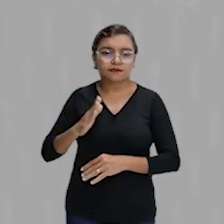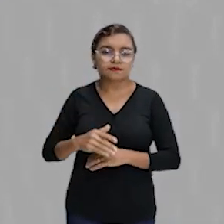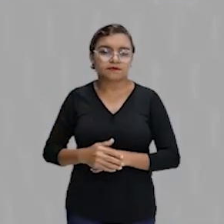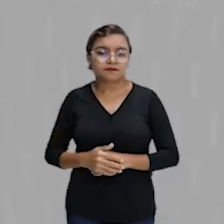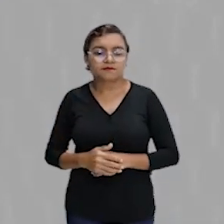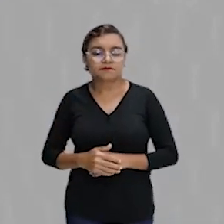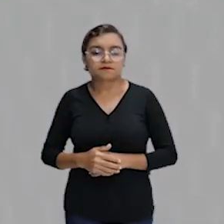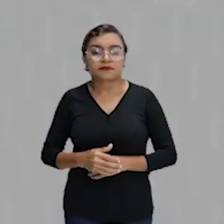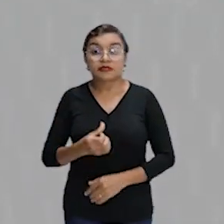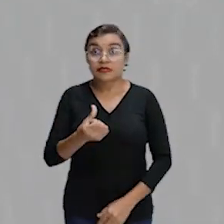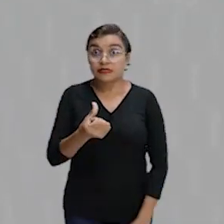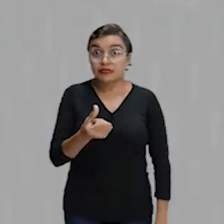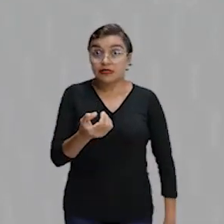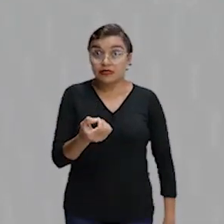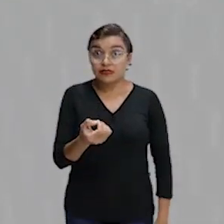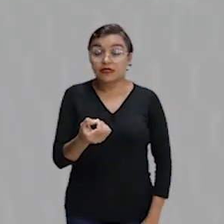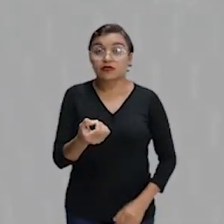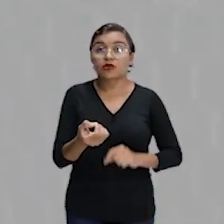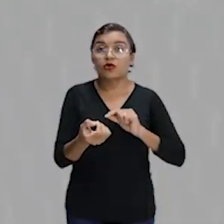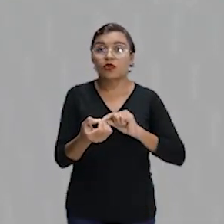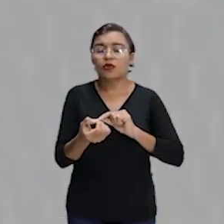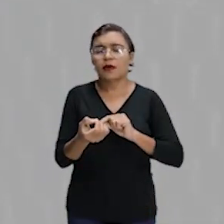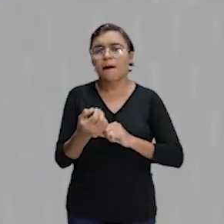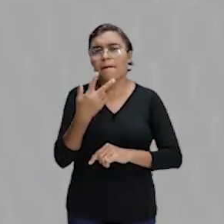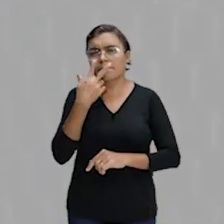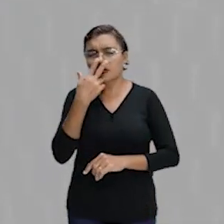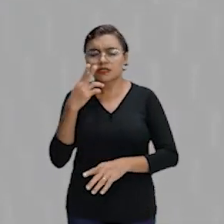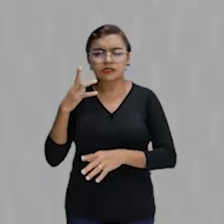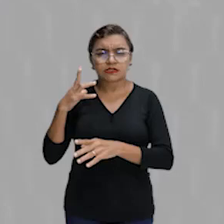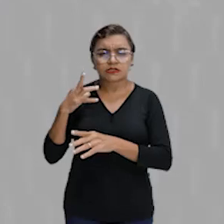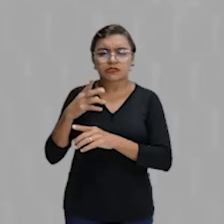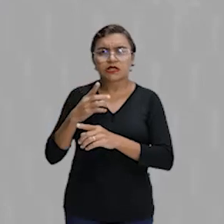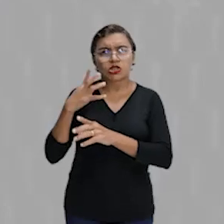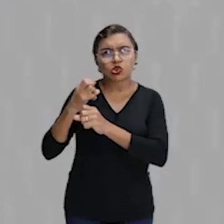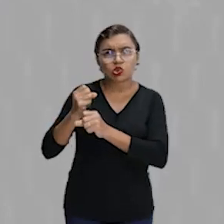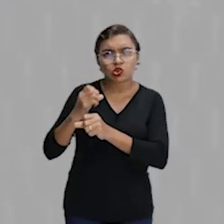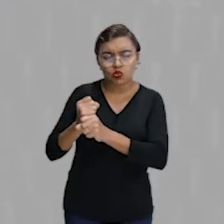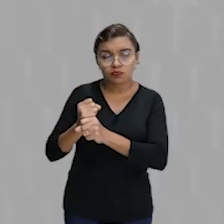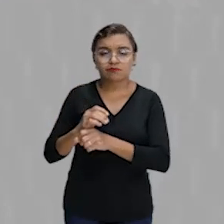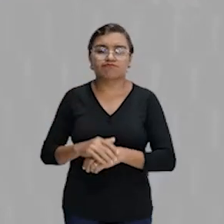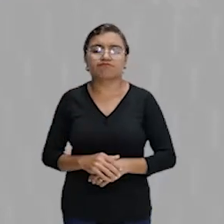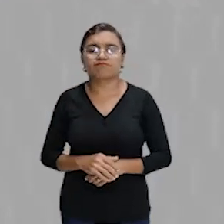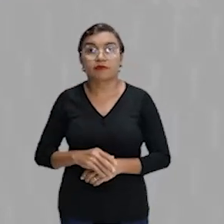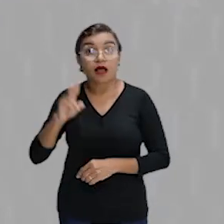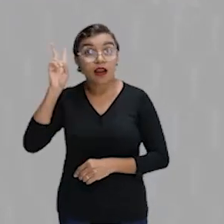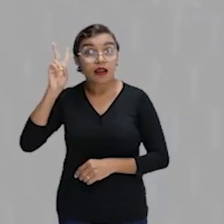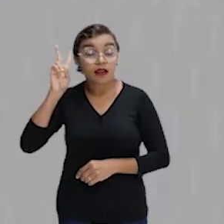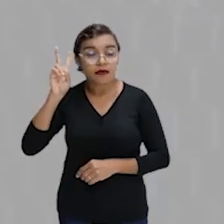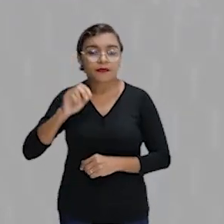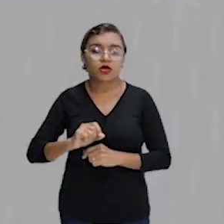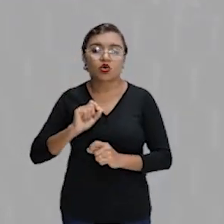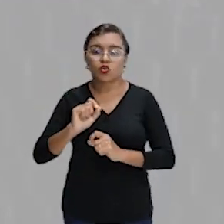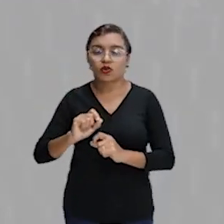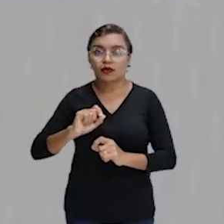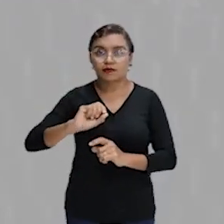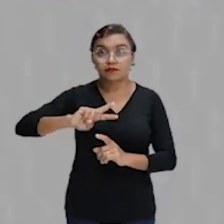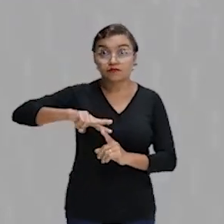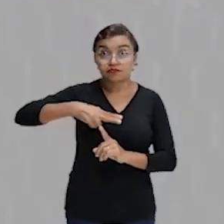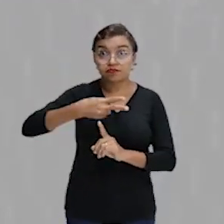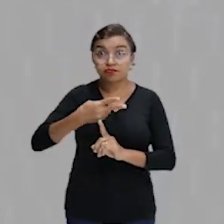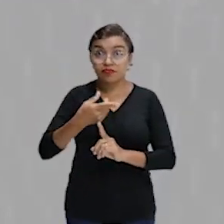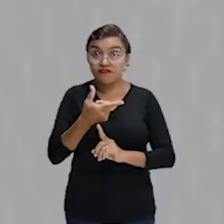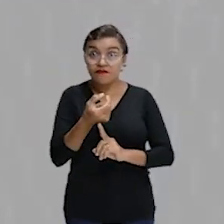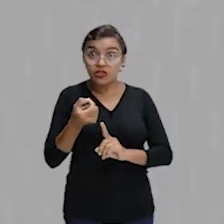esse 60 como uma soma. E lembra que ele está lá no expoente? Então, pela escrita